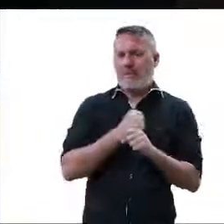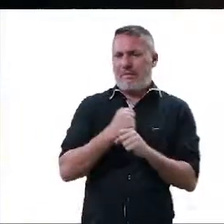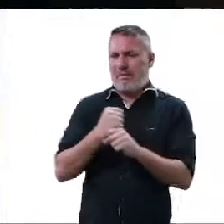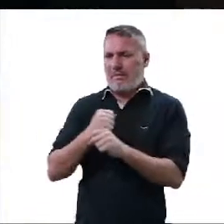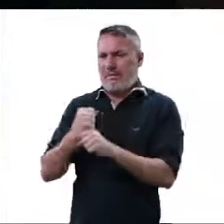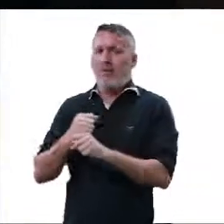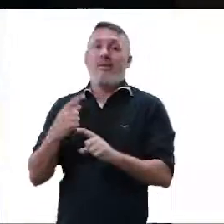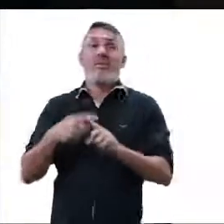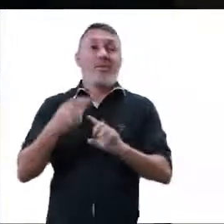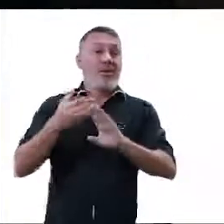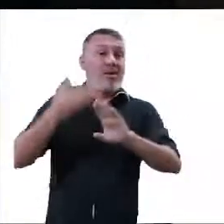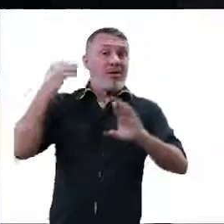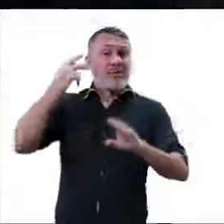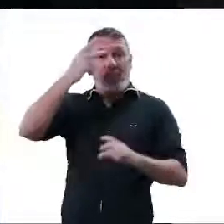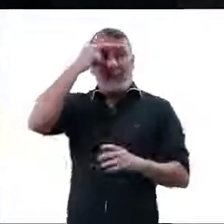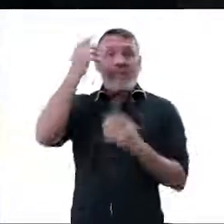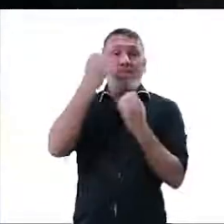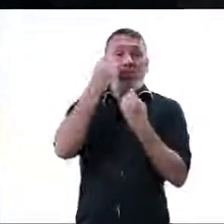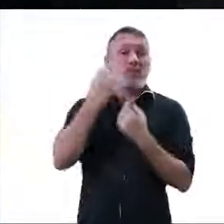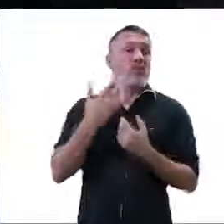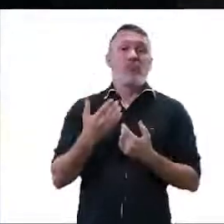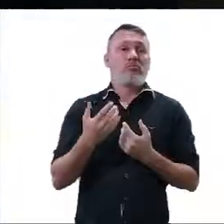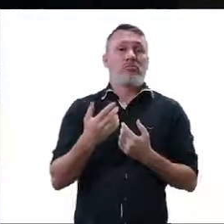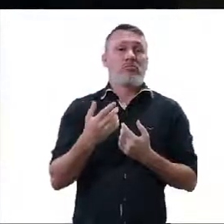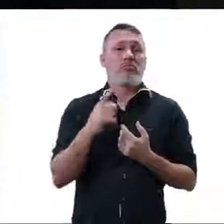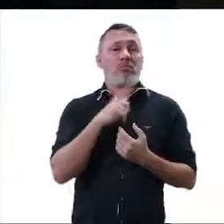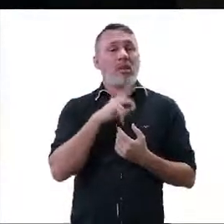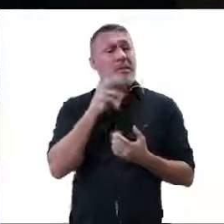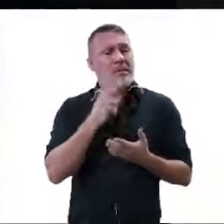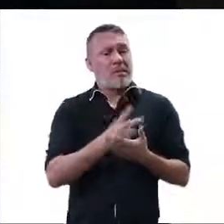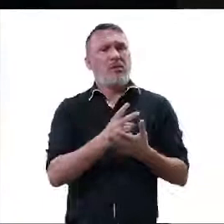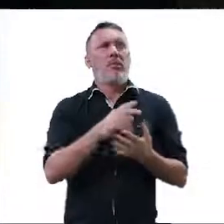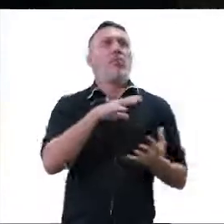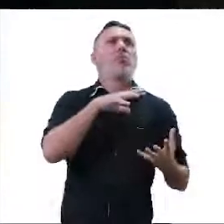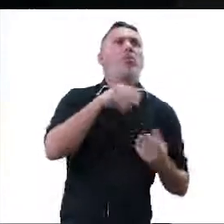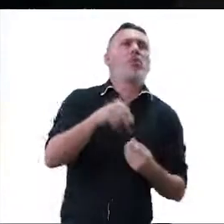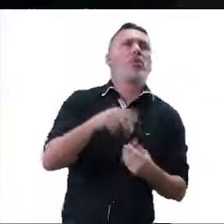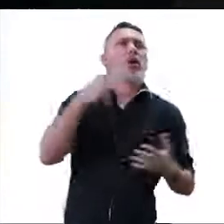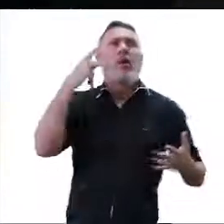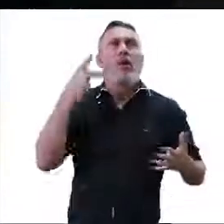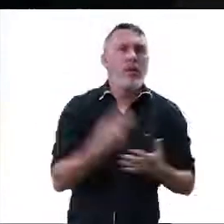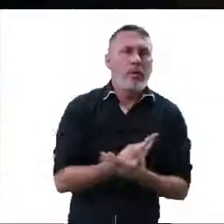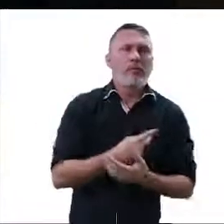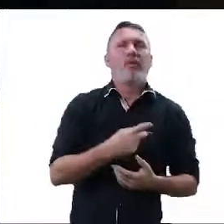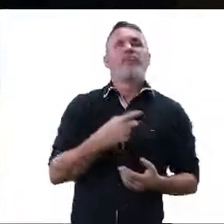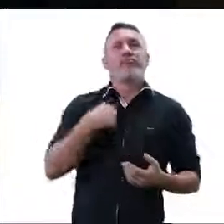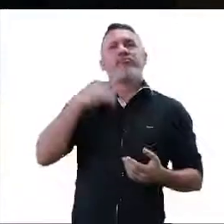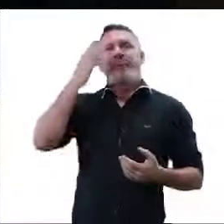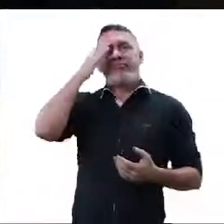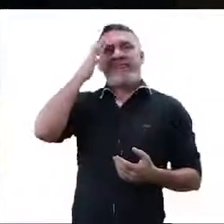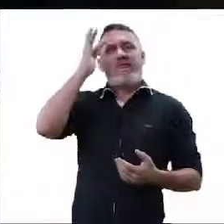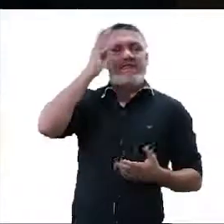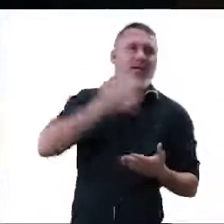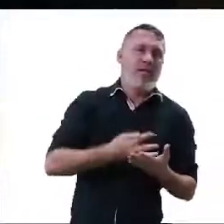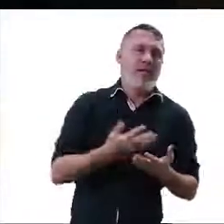dessa racionalidade, passam, né, elas interpretam o mundo pelo viés da fé, da